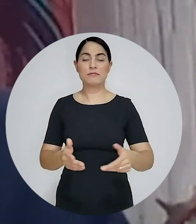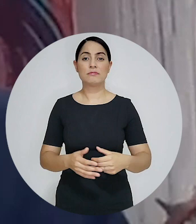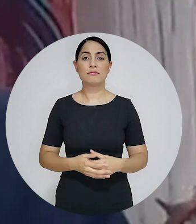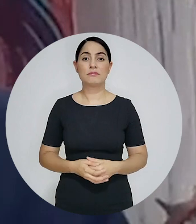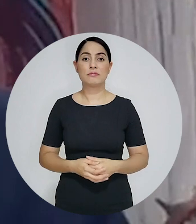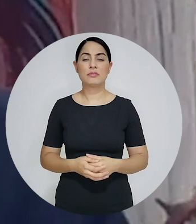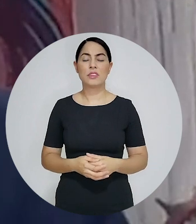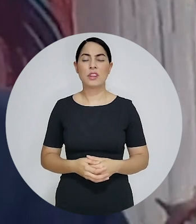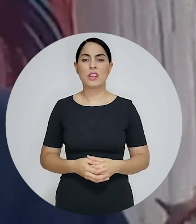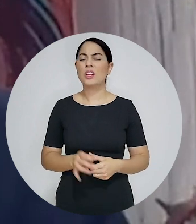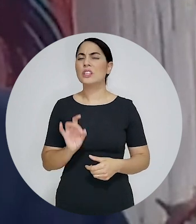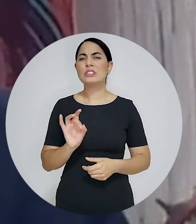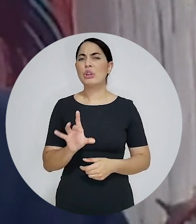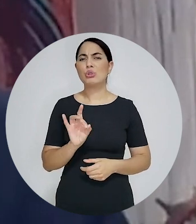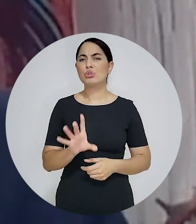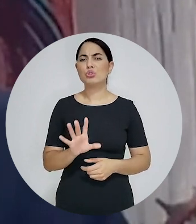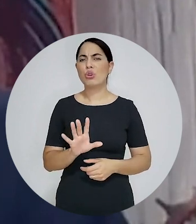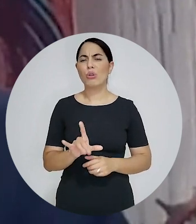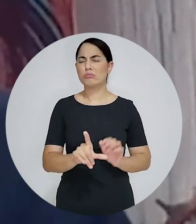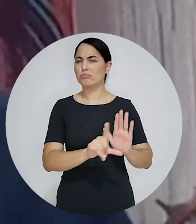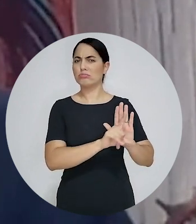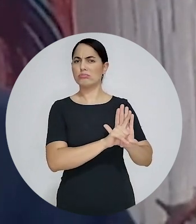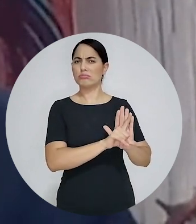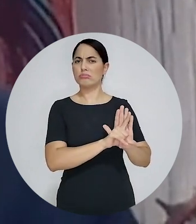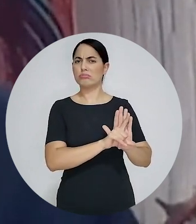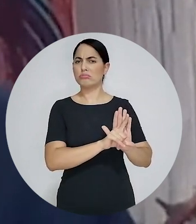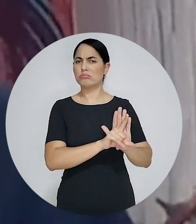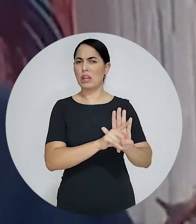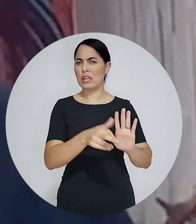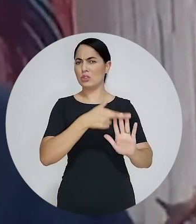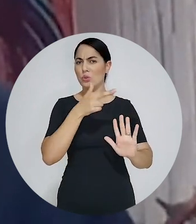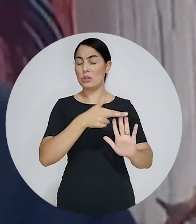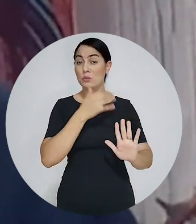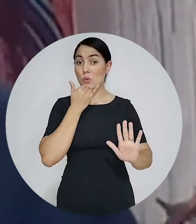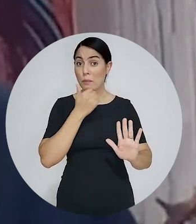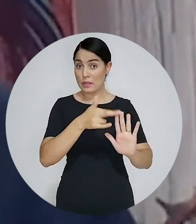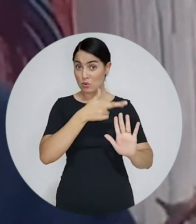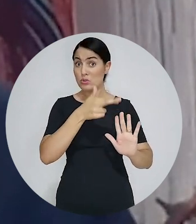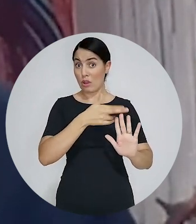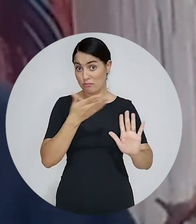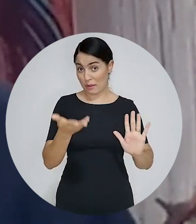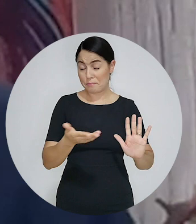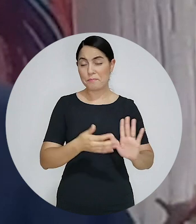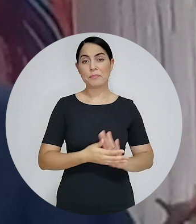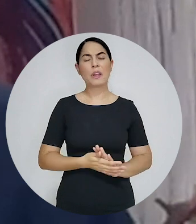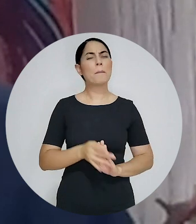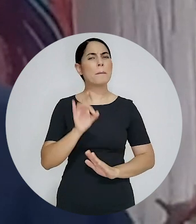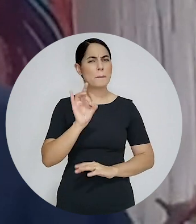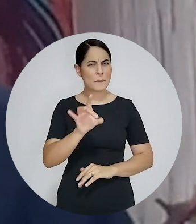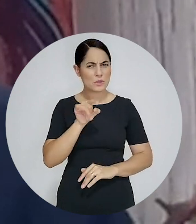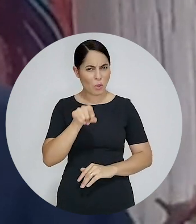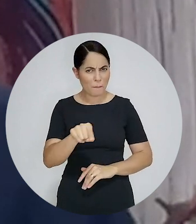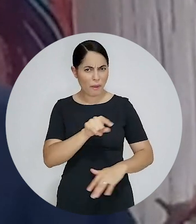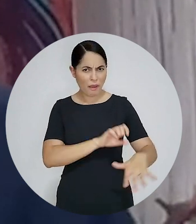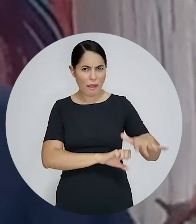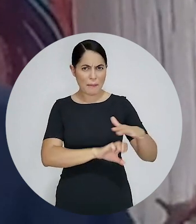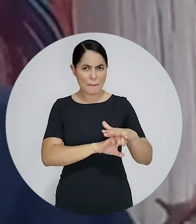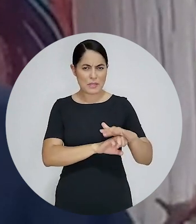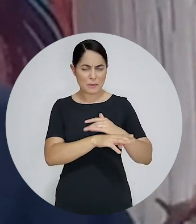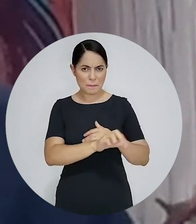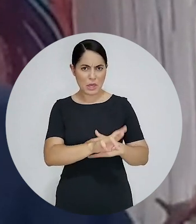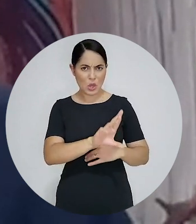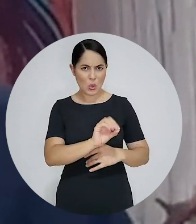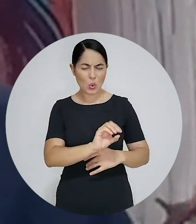não somente, né, e isso foi abordado no decorrer da lei, da resolução, não somente